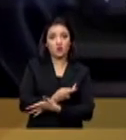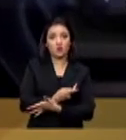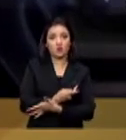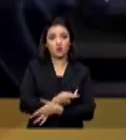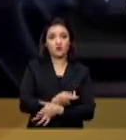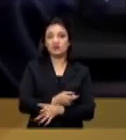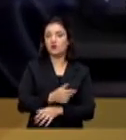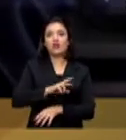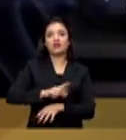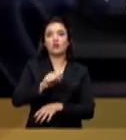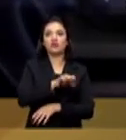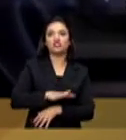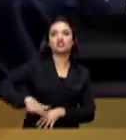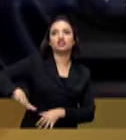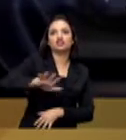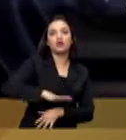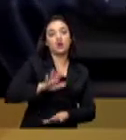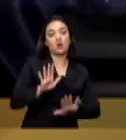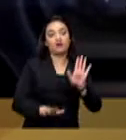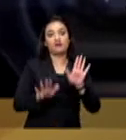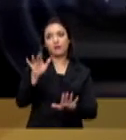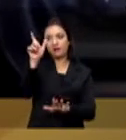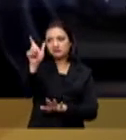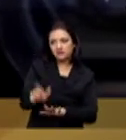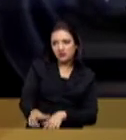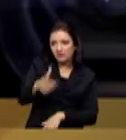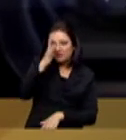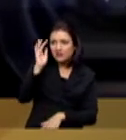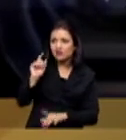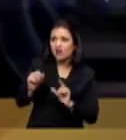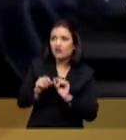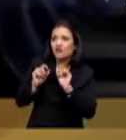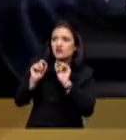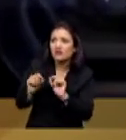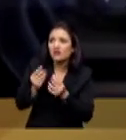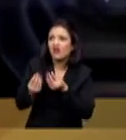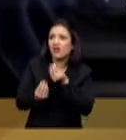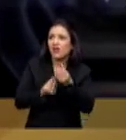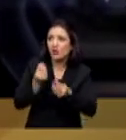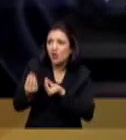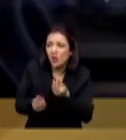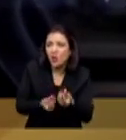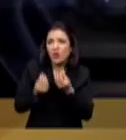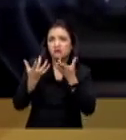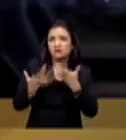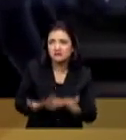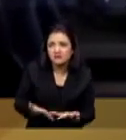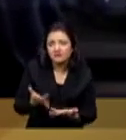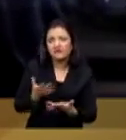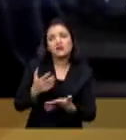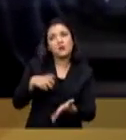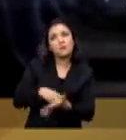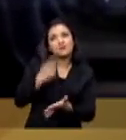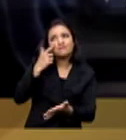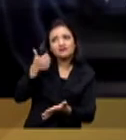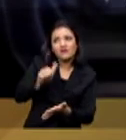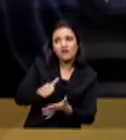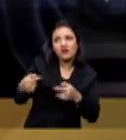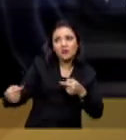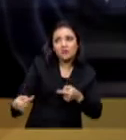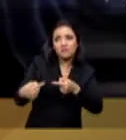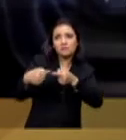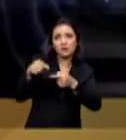da pessoa envolvida de uma maneira personalizada e de acordo com as características